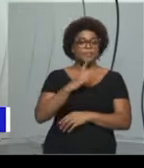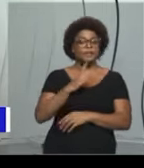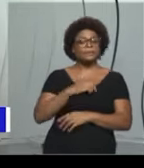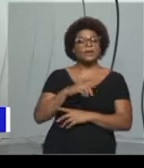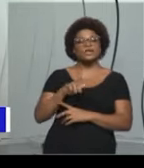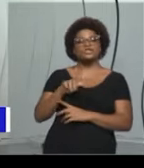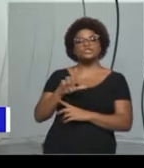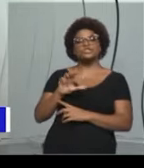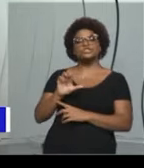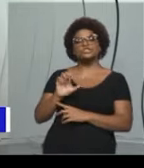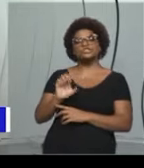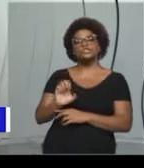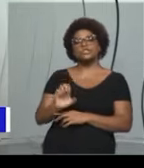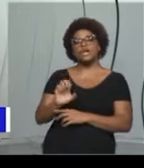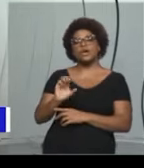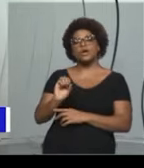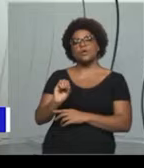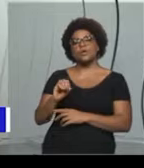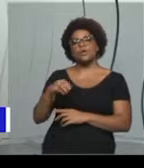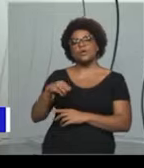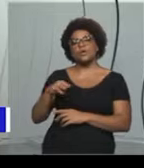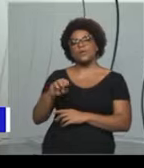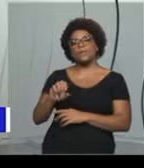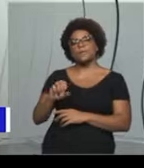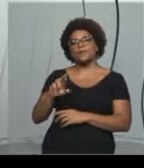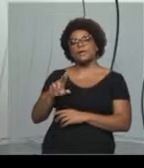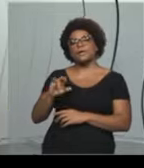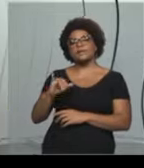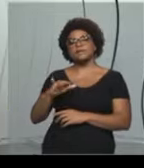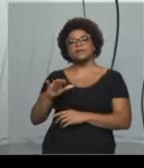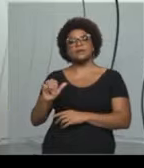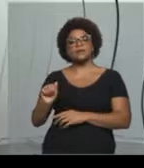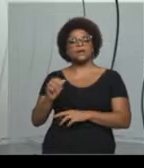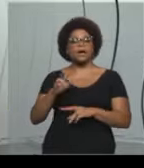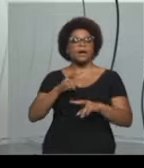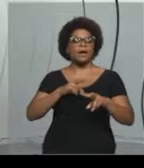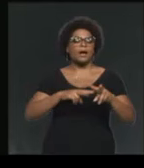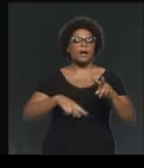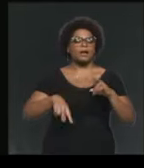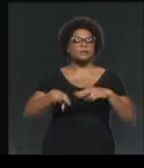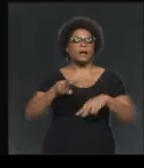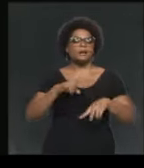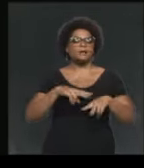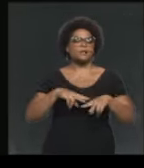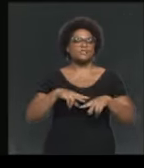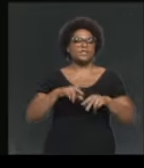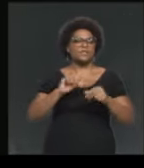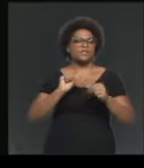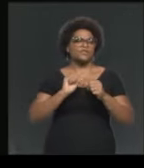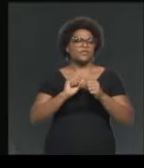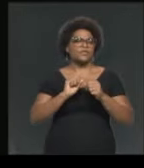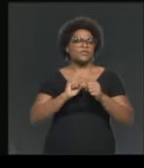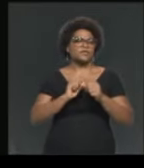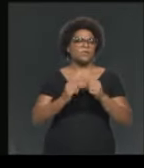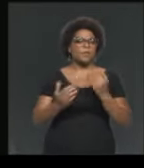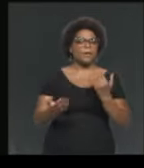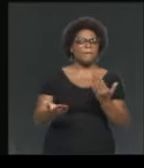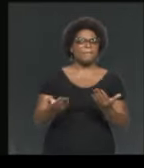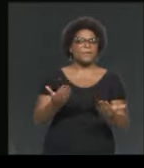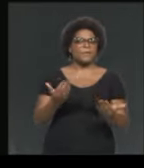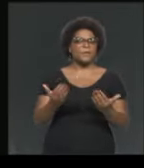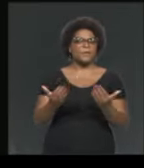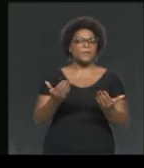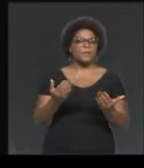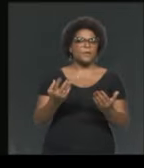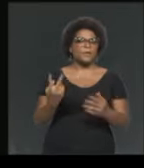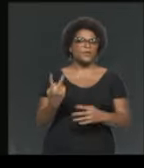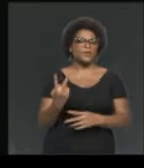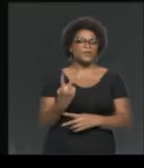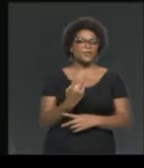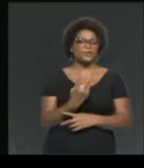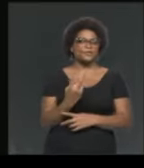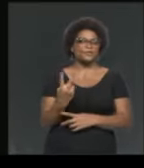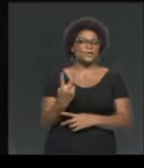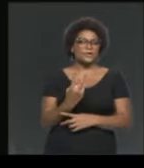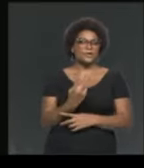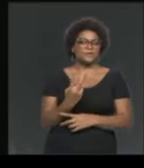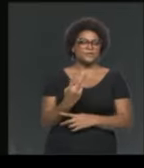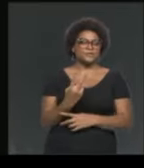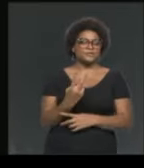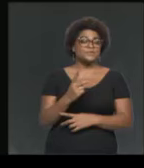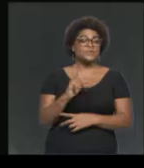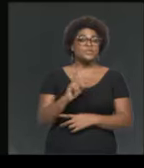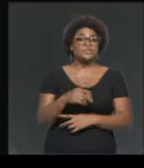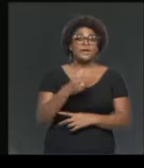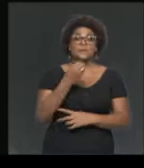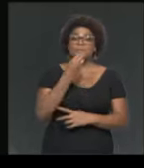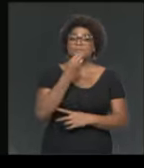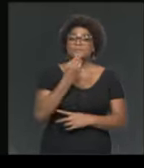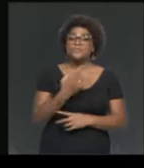analítica. Nós estamos fazendo um paralelo entre dois mundos. E isso é vantajoso, porque você trafega entre